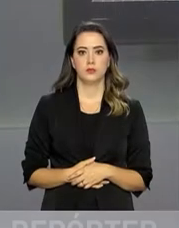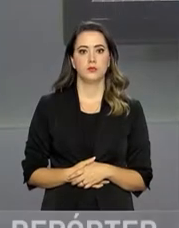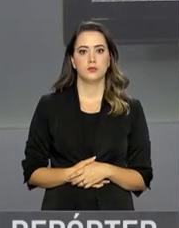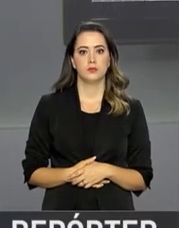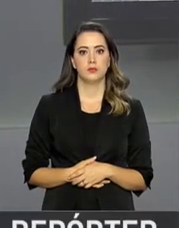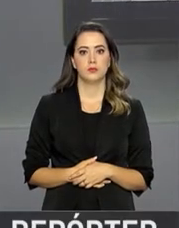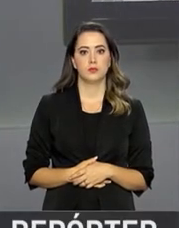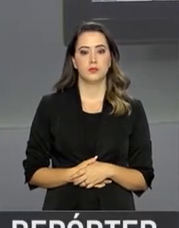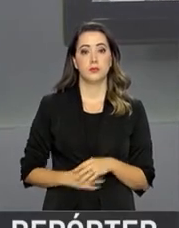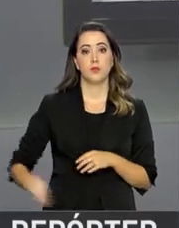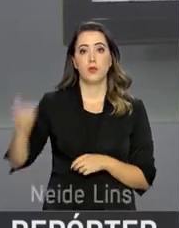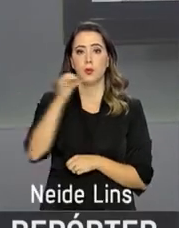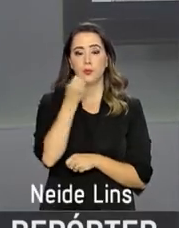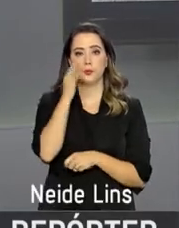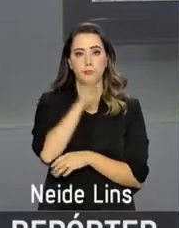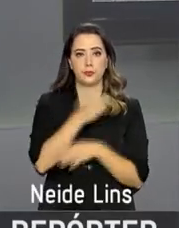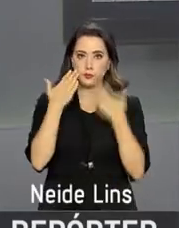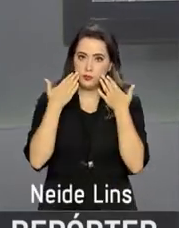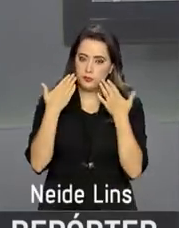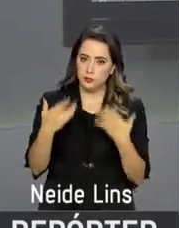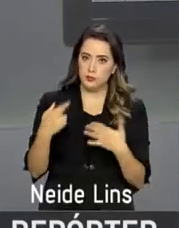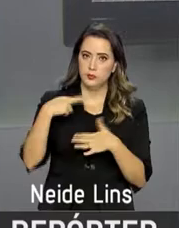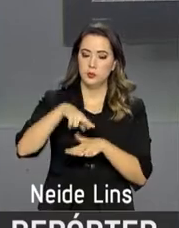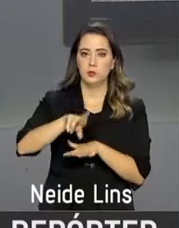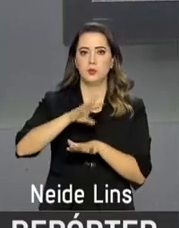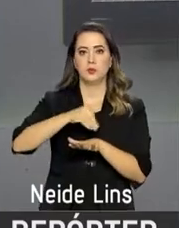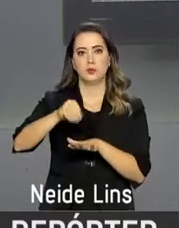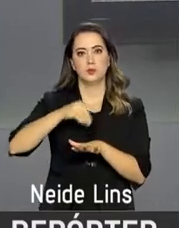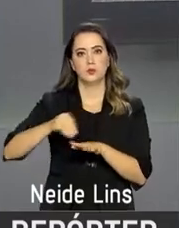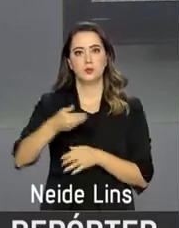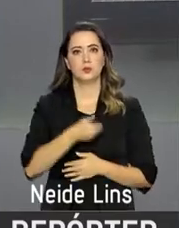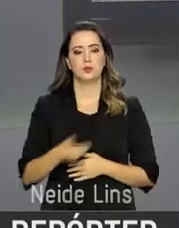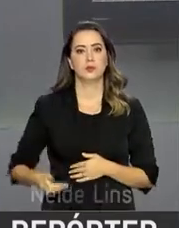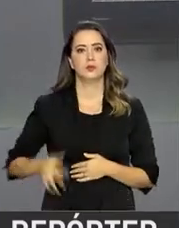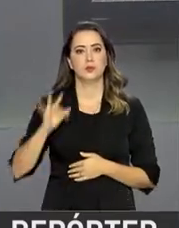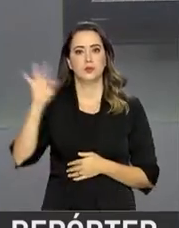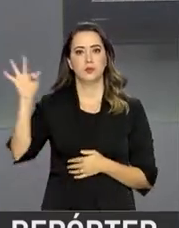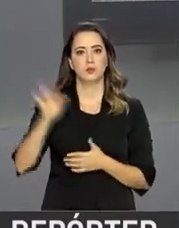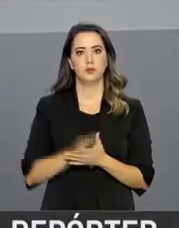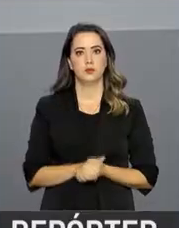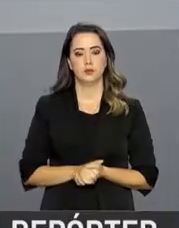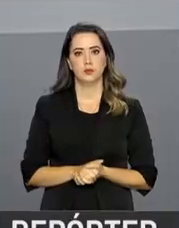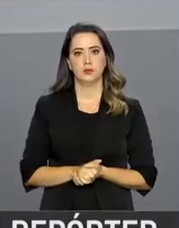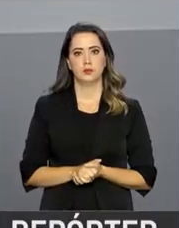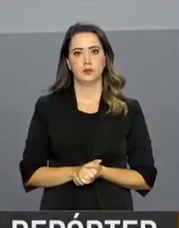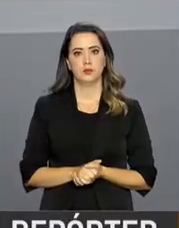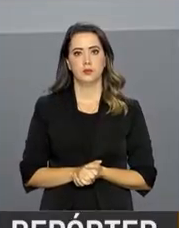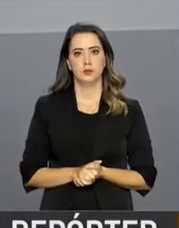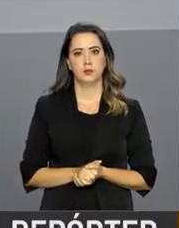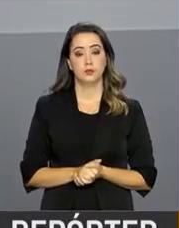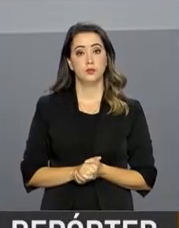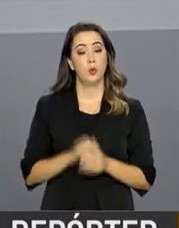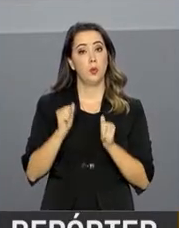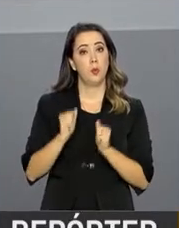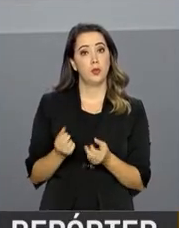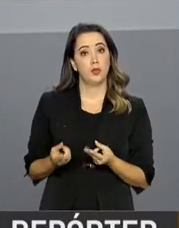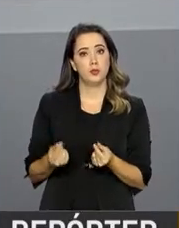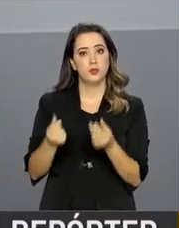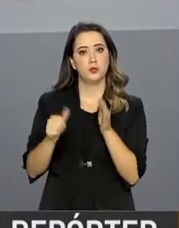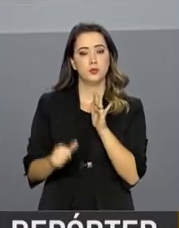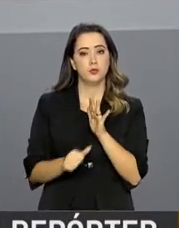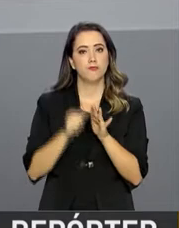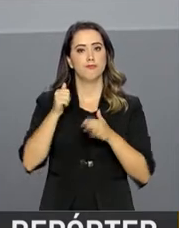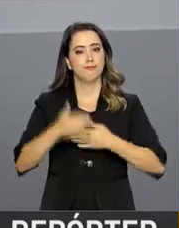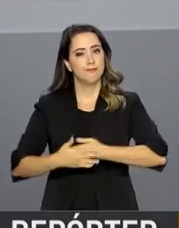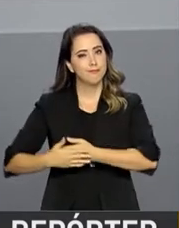olá boa tarde começa agora o repórter nbr com as notícias do governo federal o poder do investimento na primeira